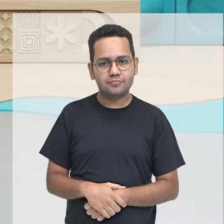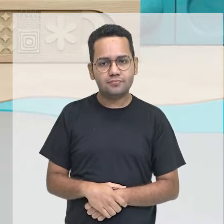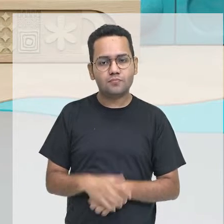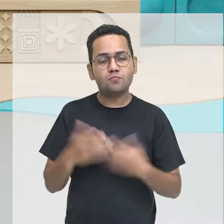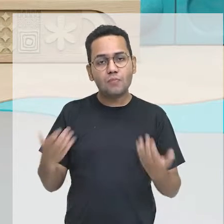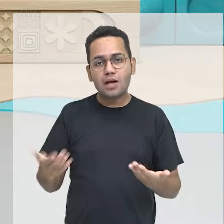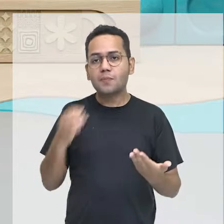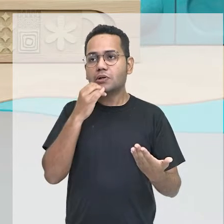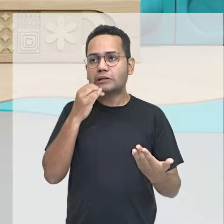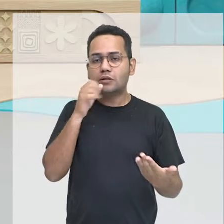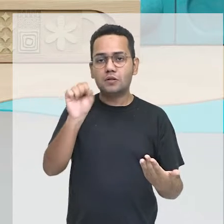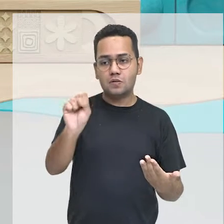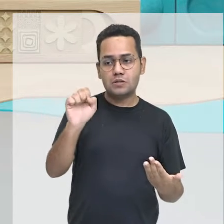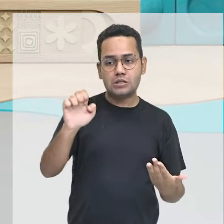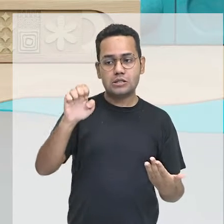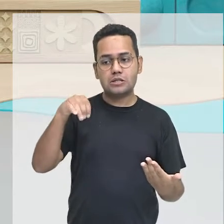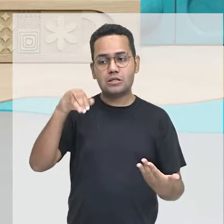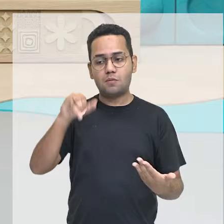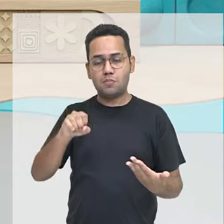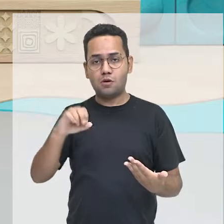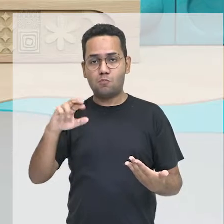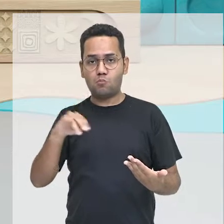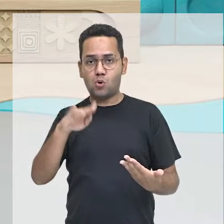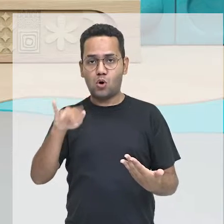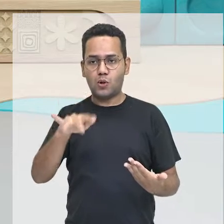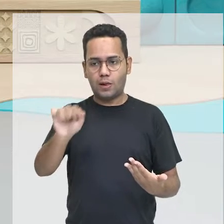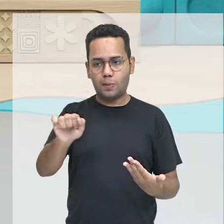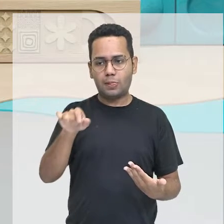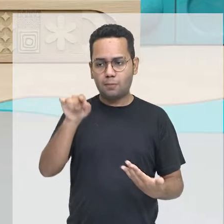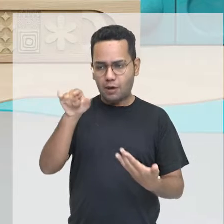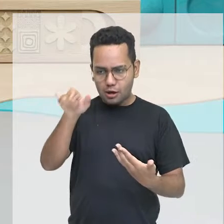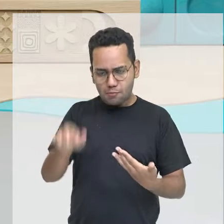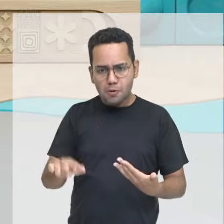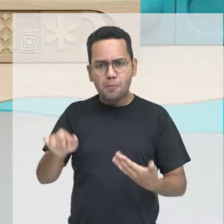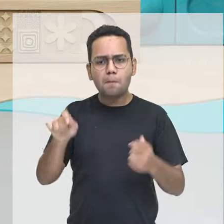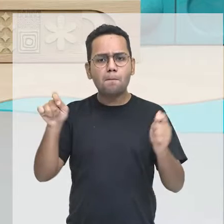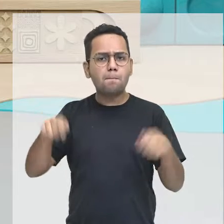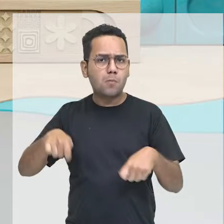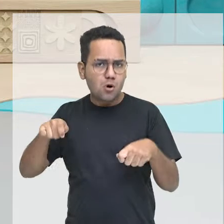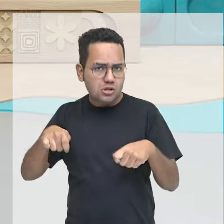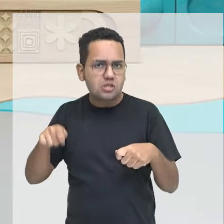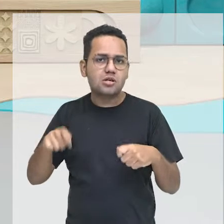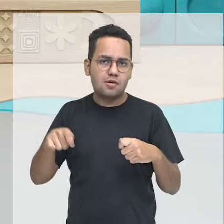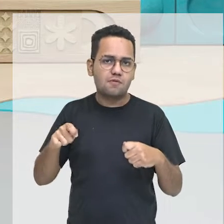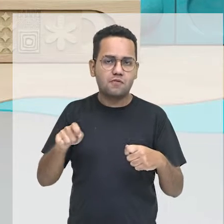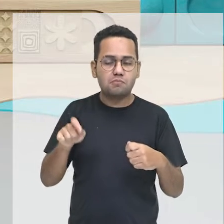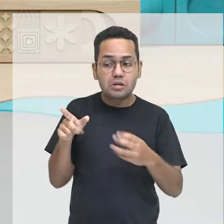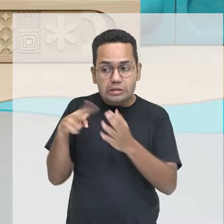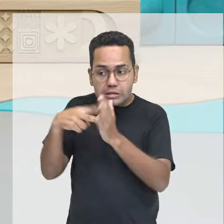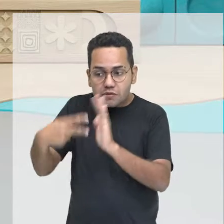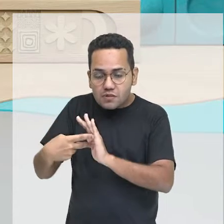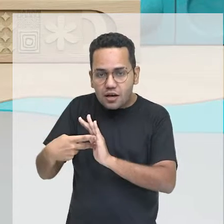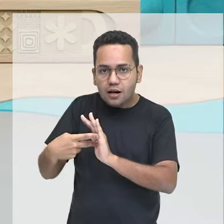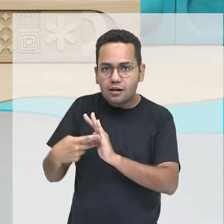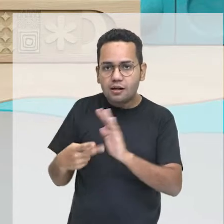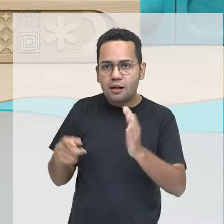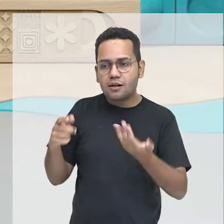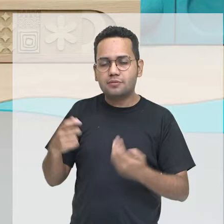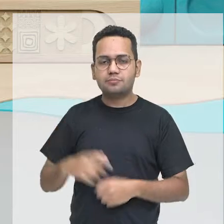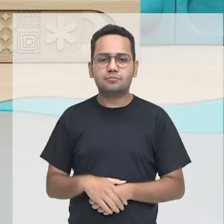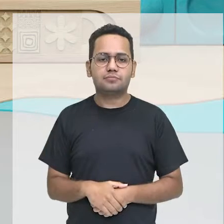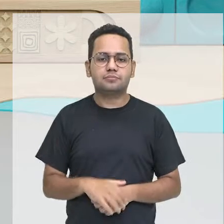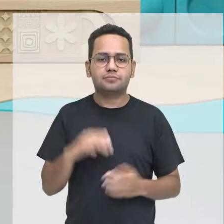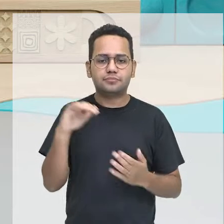como semimodais, que a depender da situação, eles também são verbos normais, verbos regulares, tá bom? Mas via de regra, seguindo